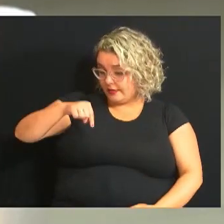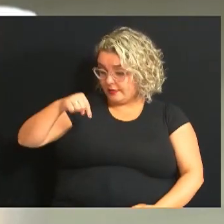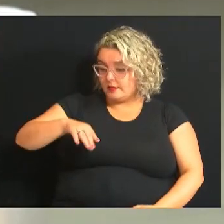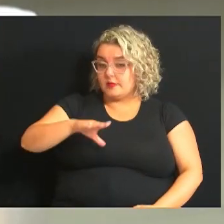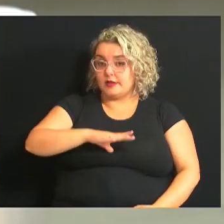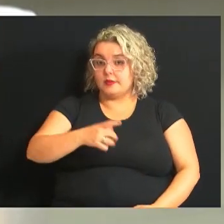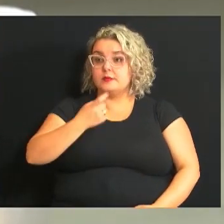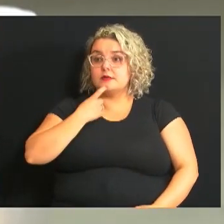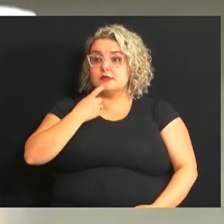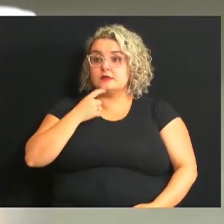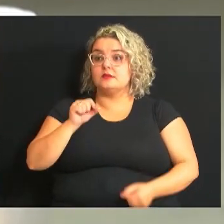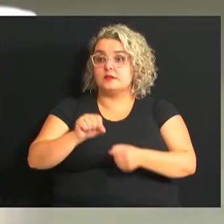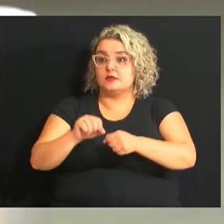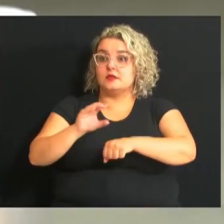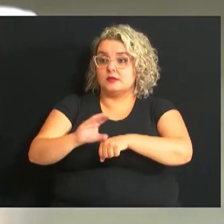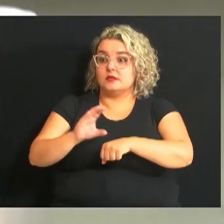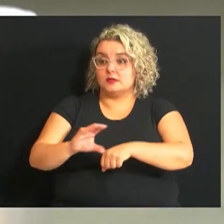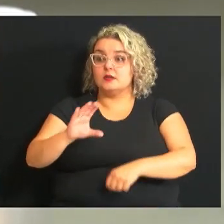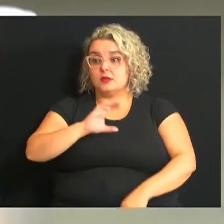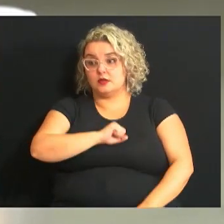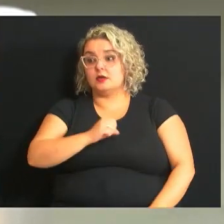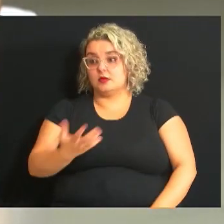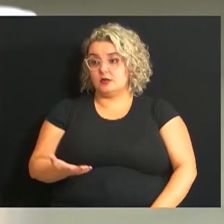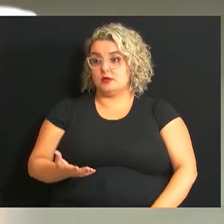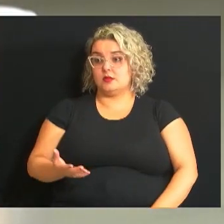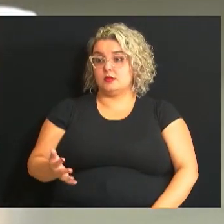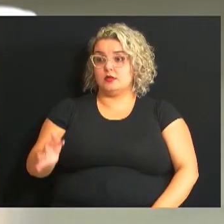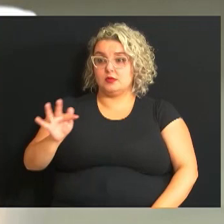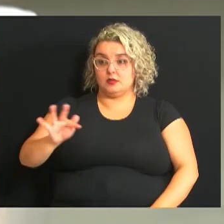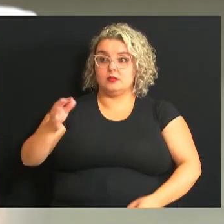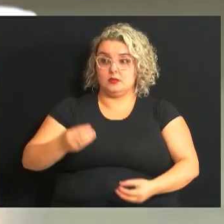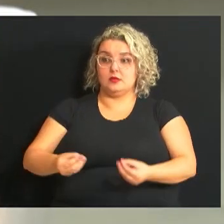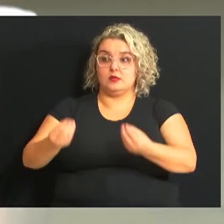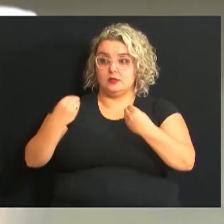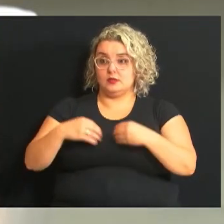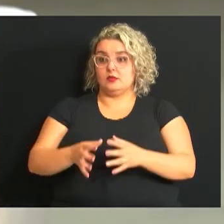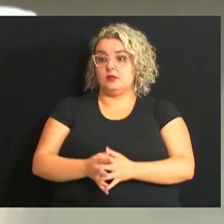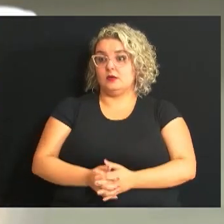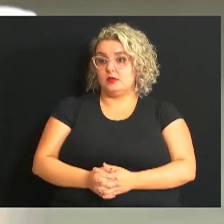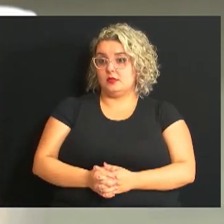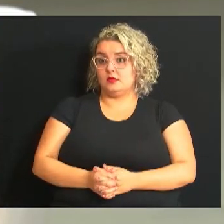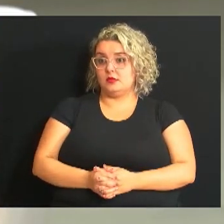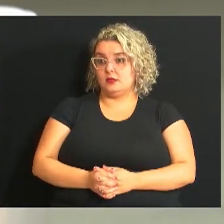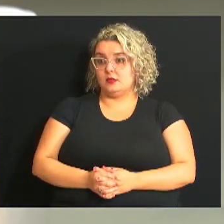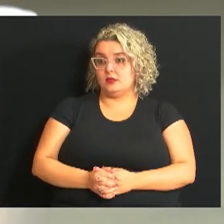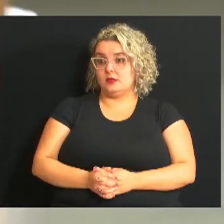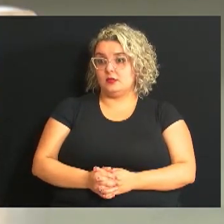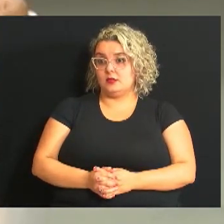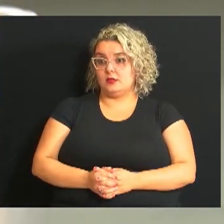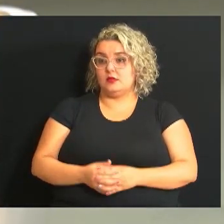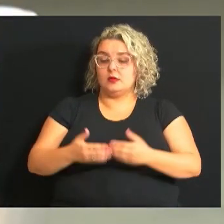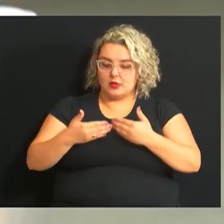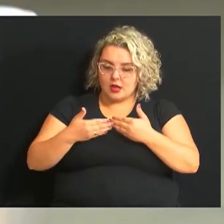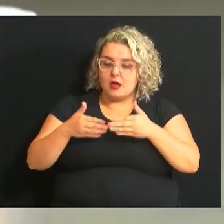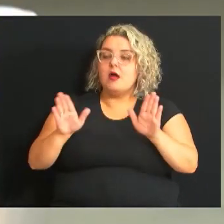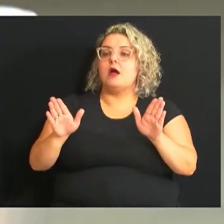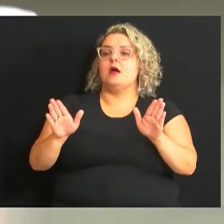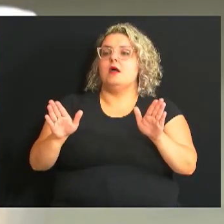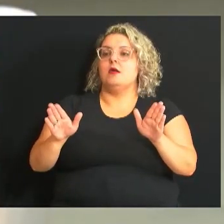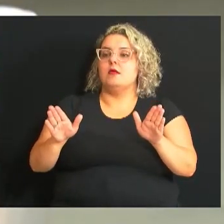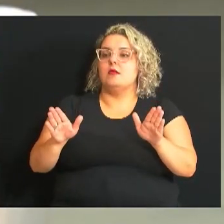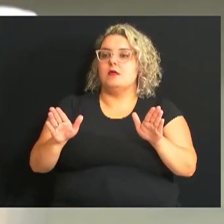você gosta, que a universidade oferece, tipo, abriu esse leque